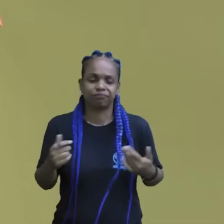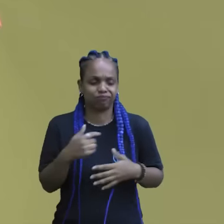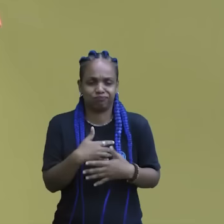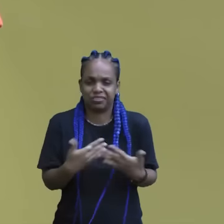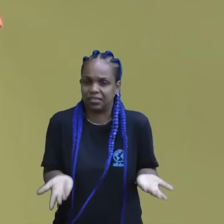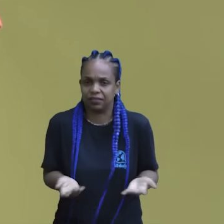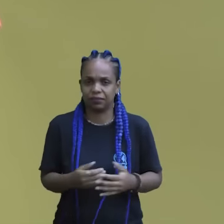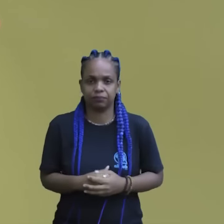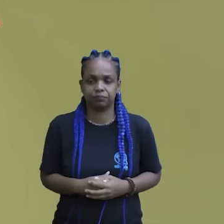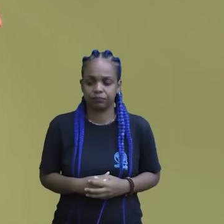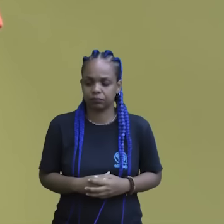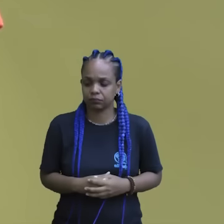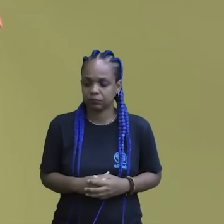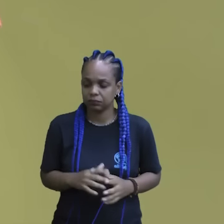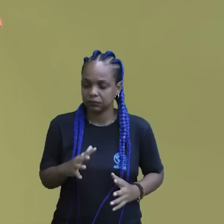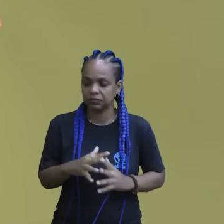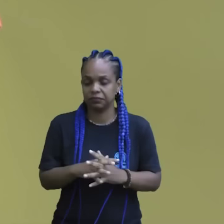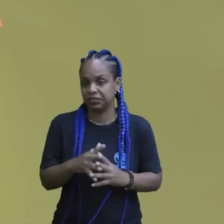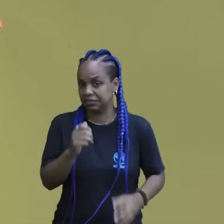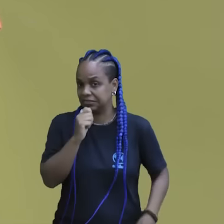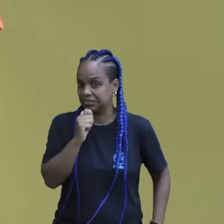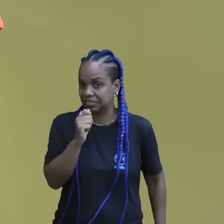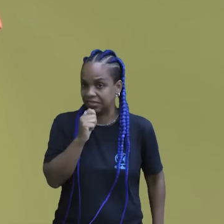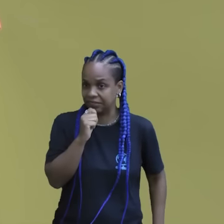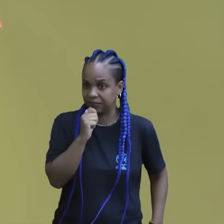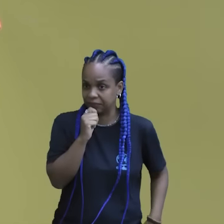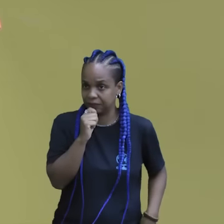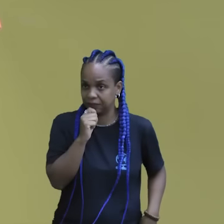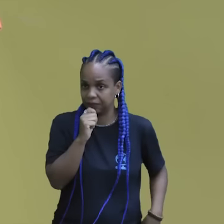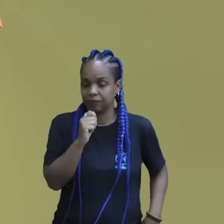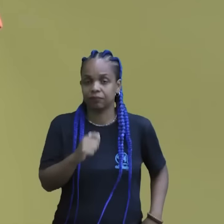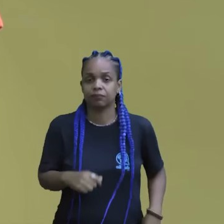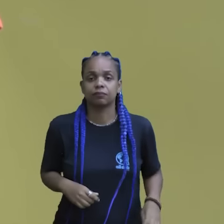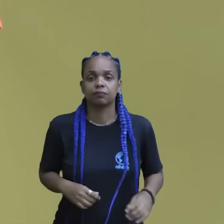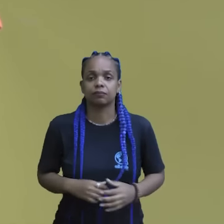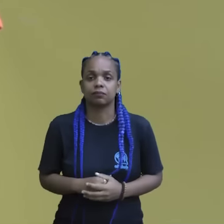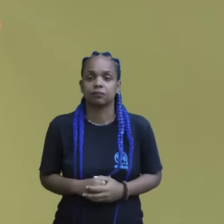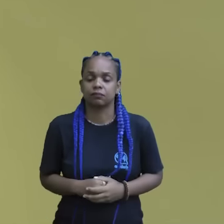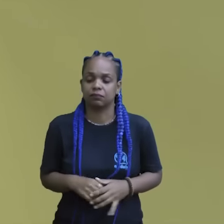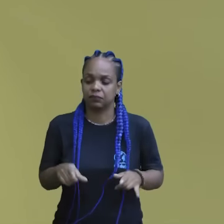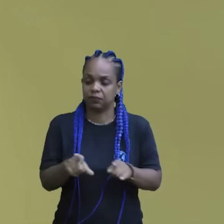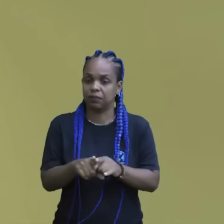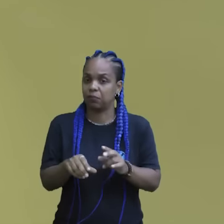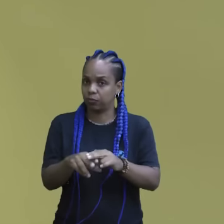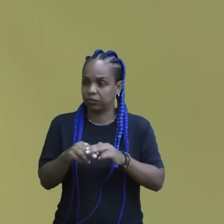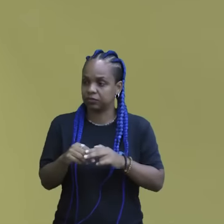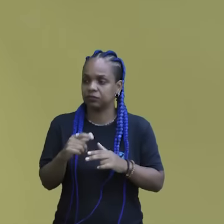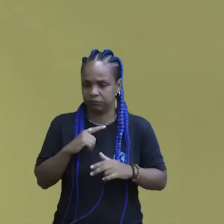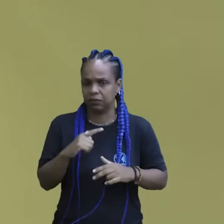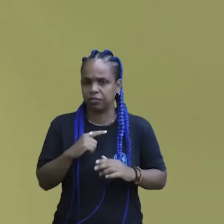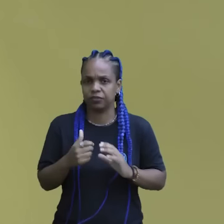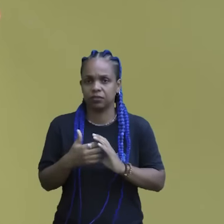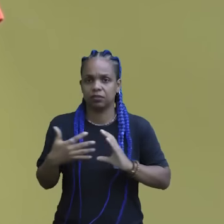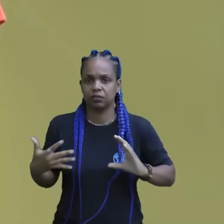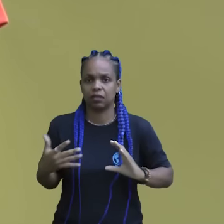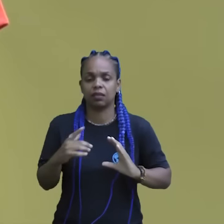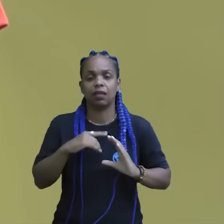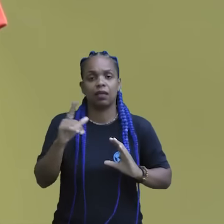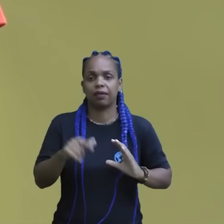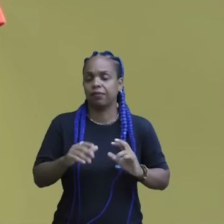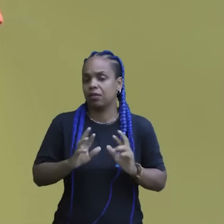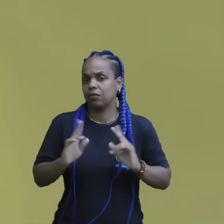inclusive porque a categoria crônica não é ainda uma categoria consagrada. Uhum. Né? Ela ocupa... A crônica vai